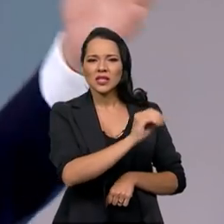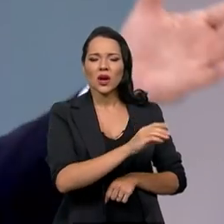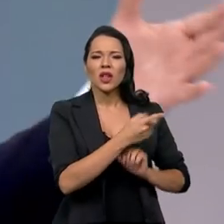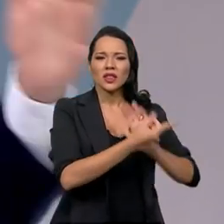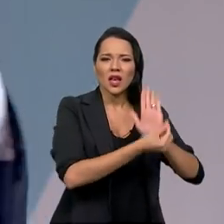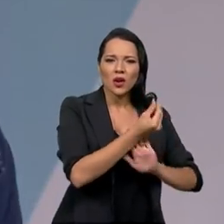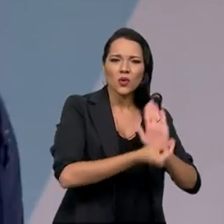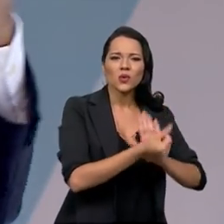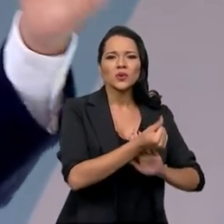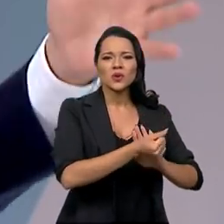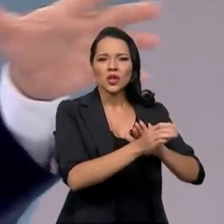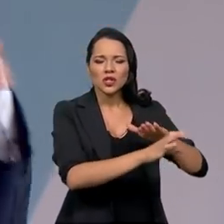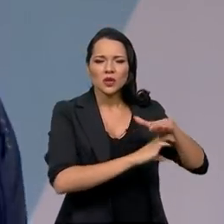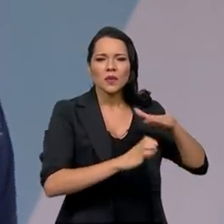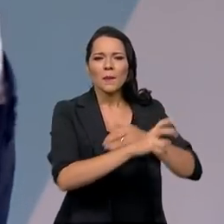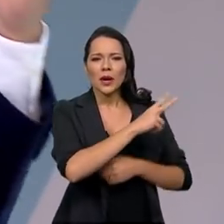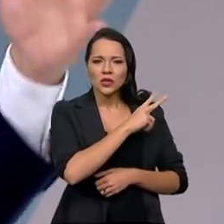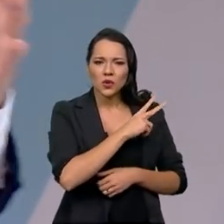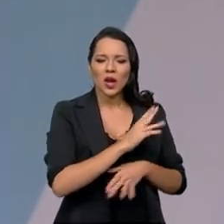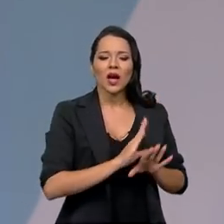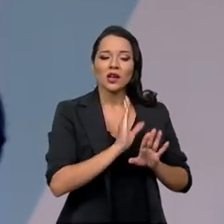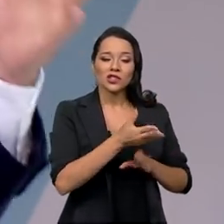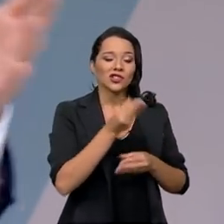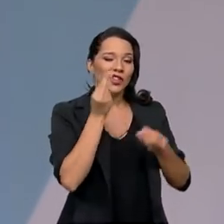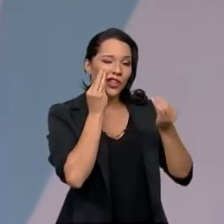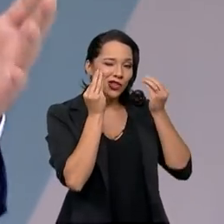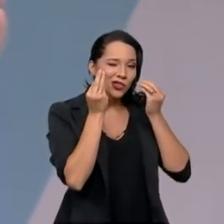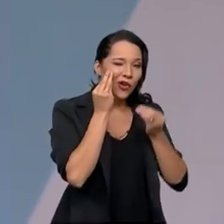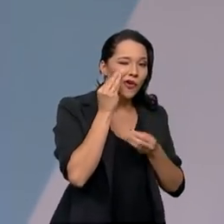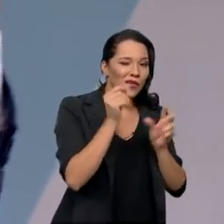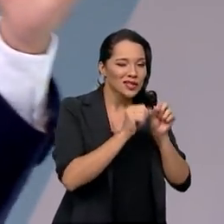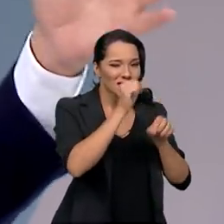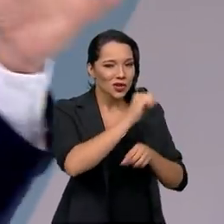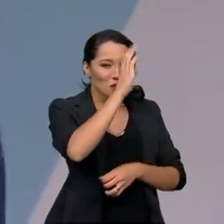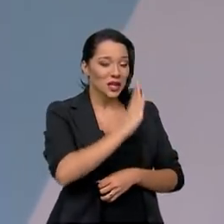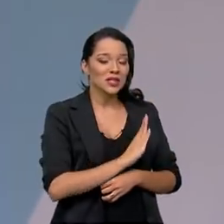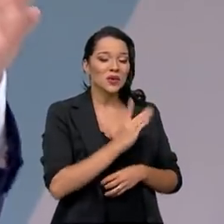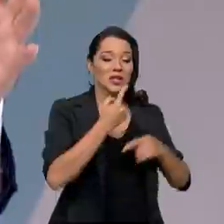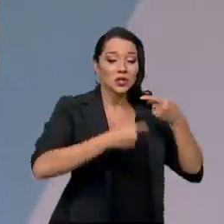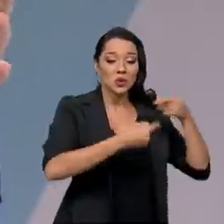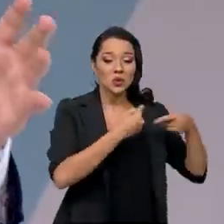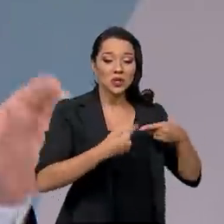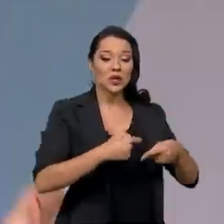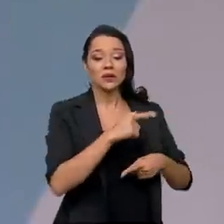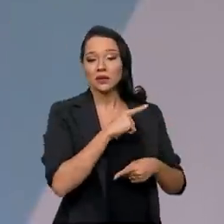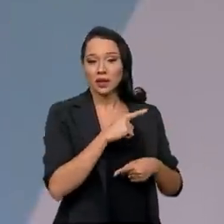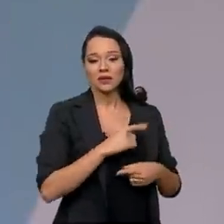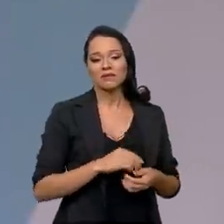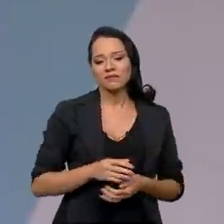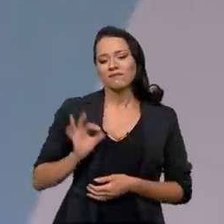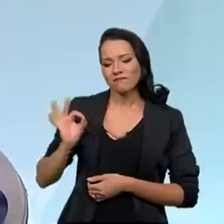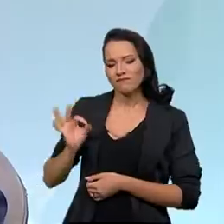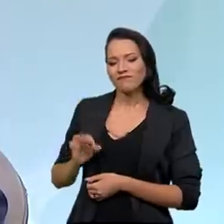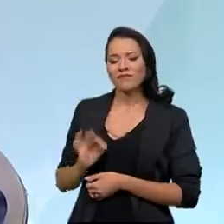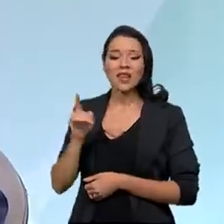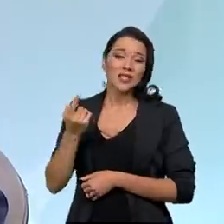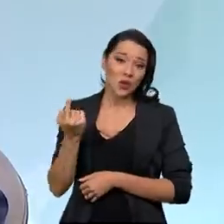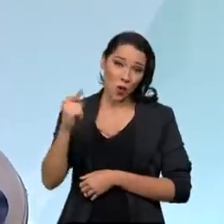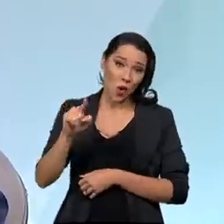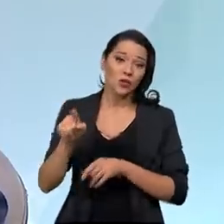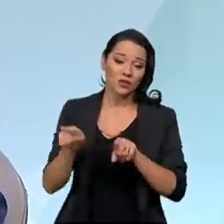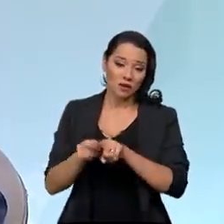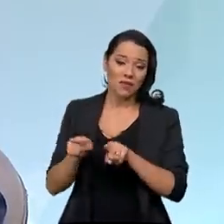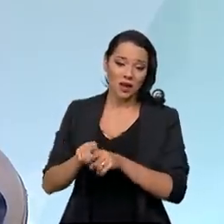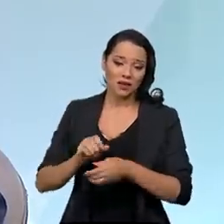recebem recursos de entes privados. A gente já tentou fazer isso aqui no Brasil, essa discussão existe, né? É. E esse é um outro ponto.